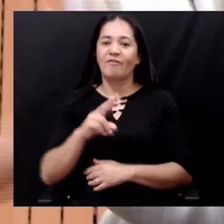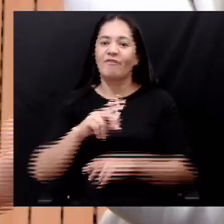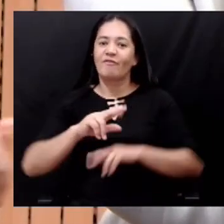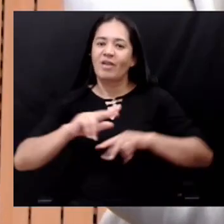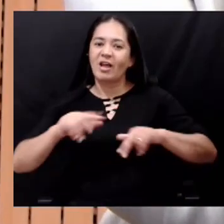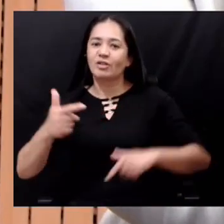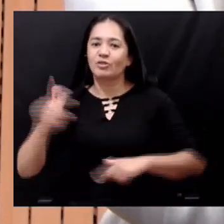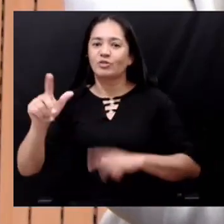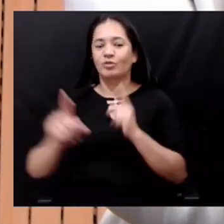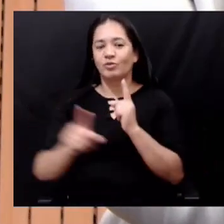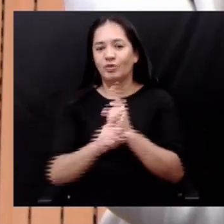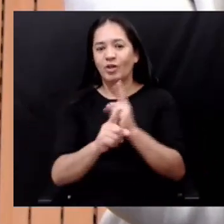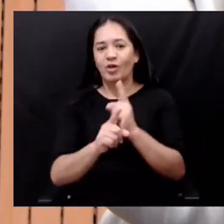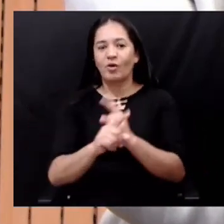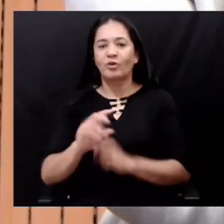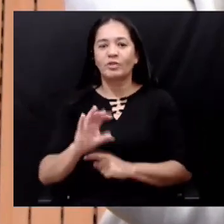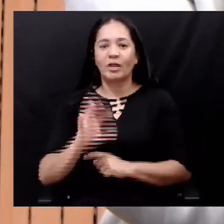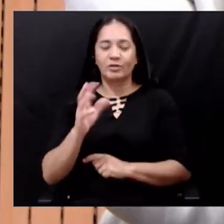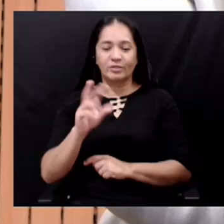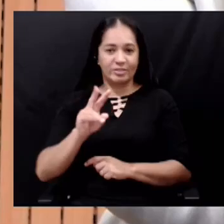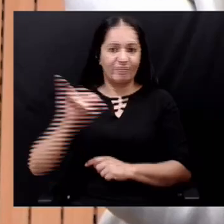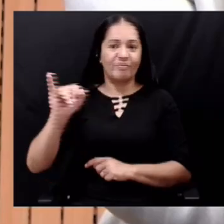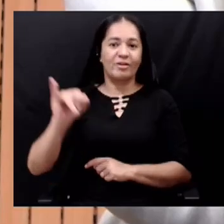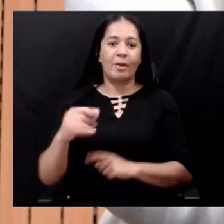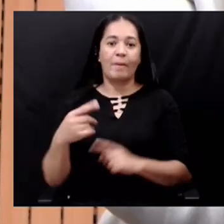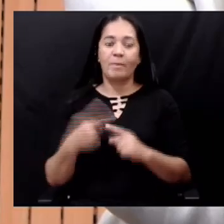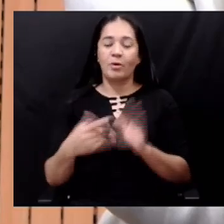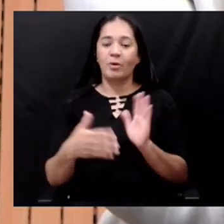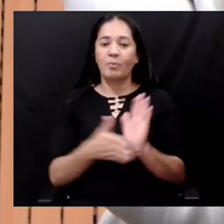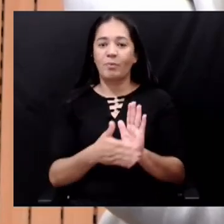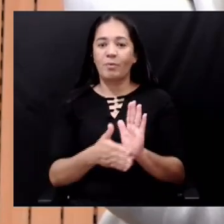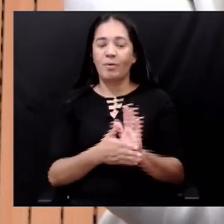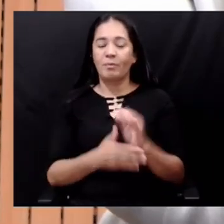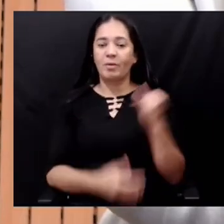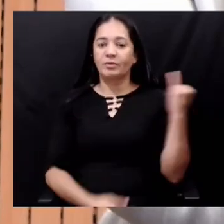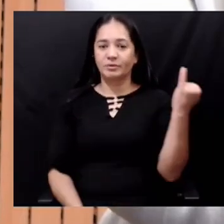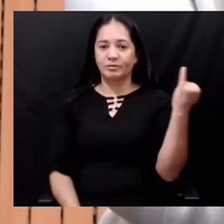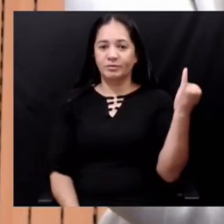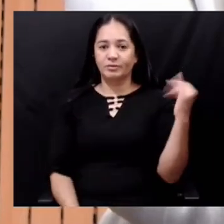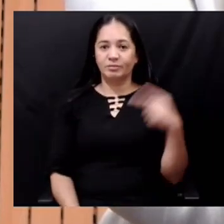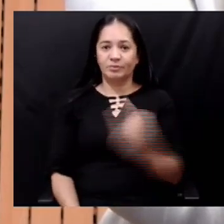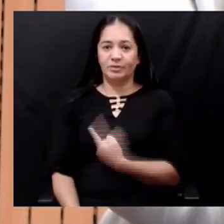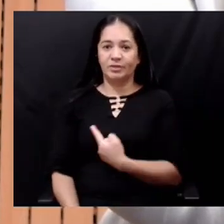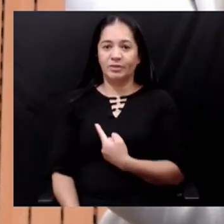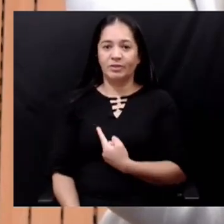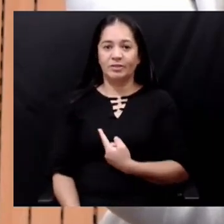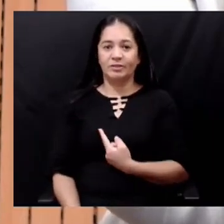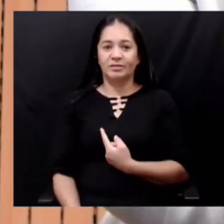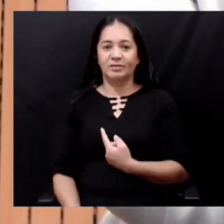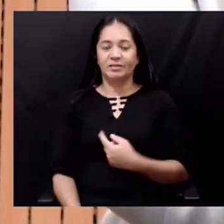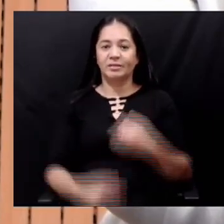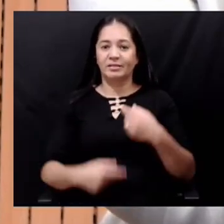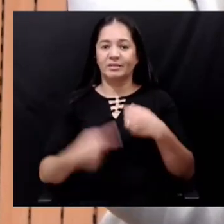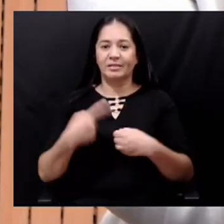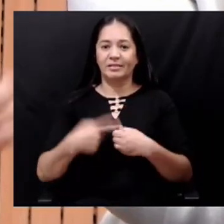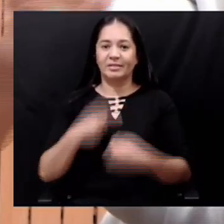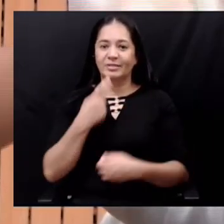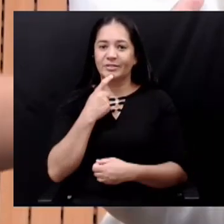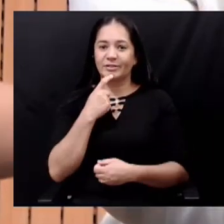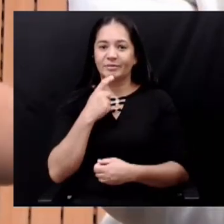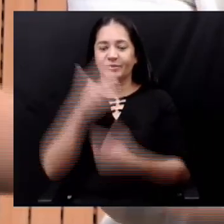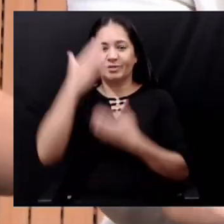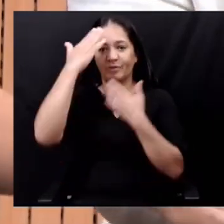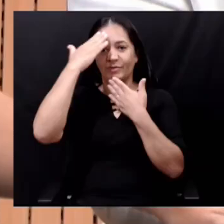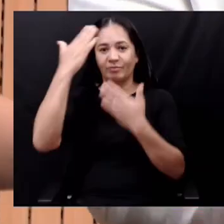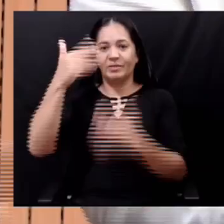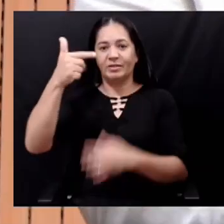mais próximo, porque essa é uma pauta muito importante para a gente aqui na cidade de Campinas. Então, obrigada mais uma vez. Quer